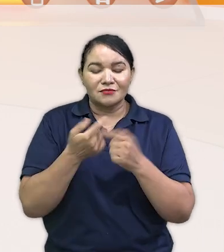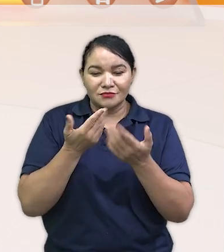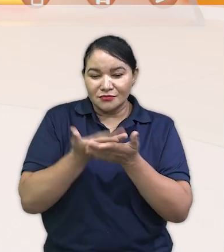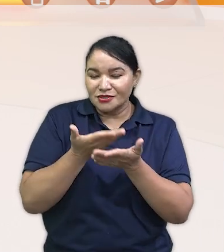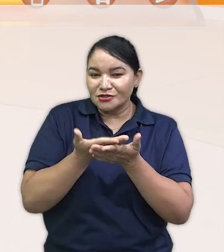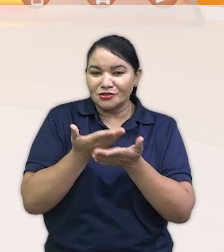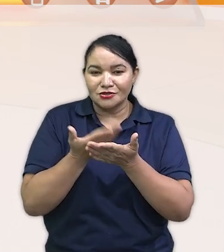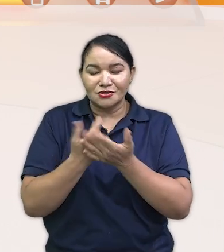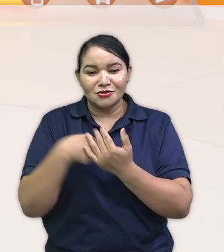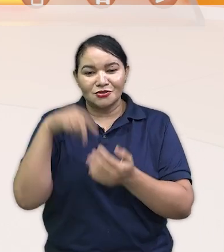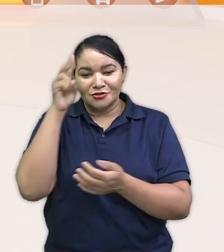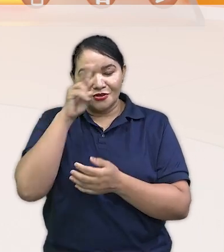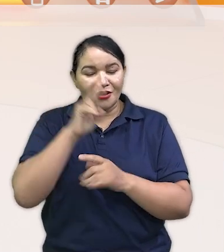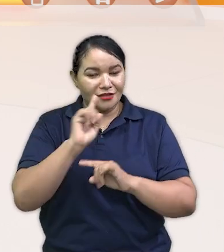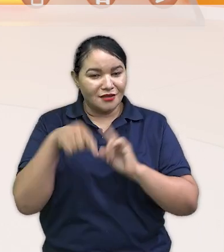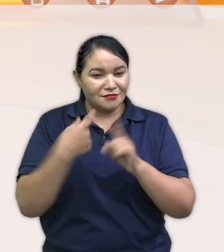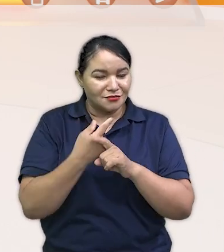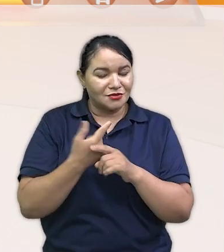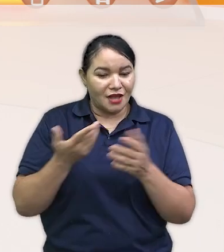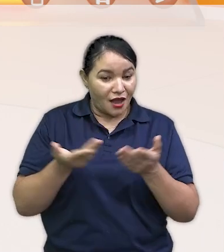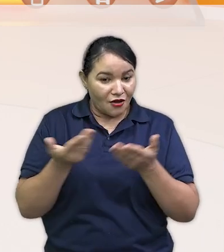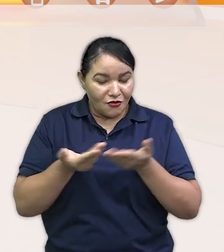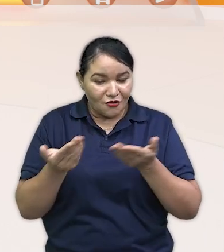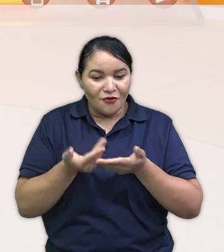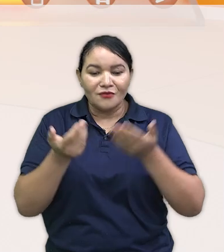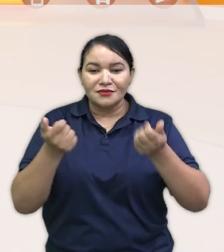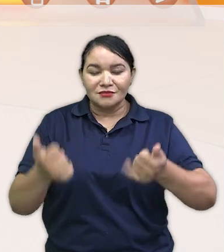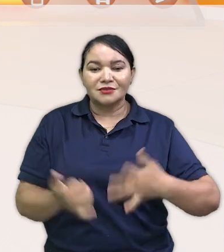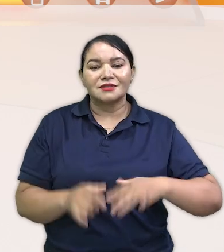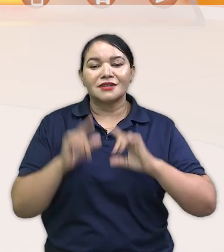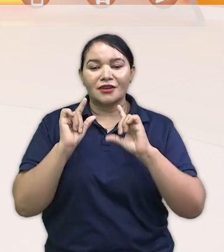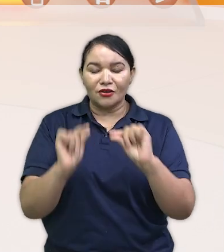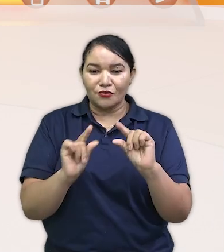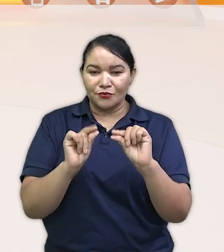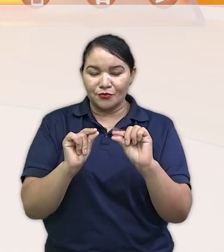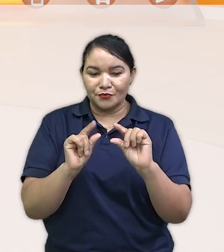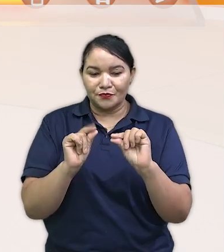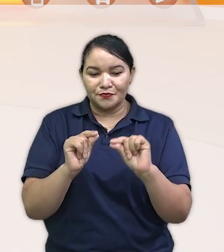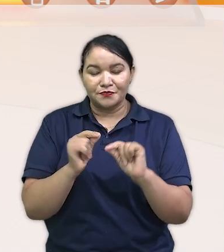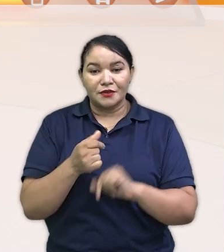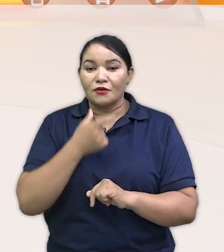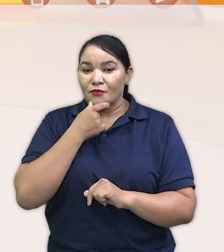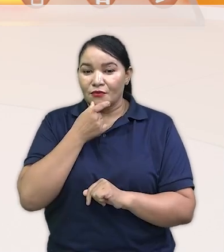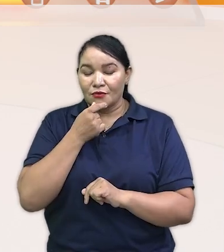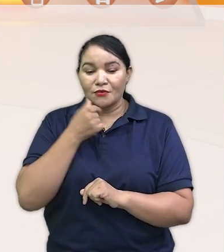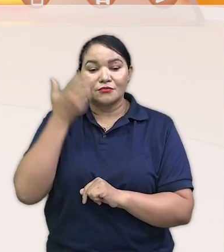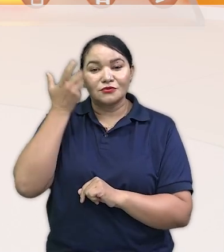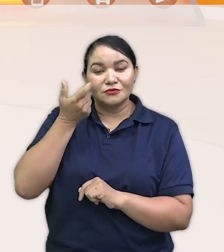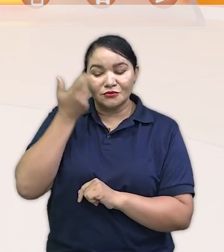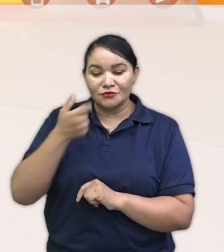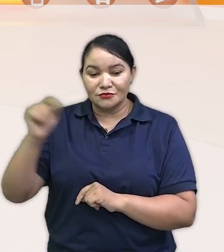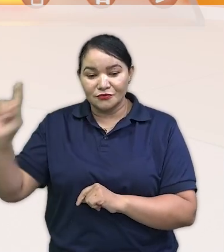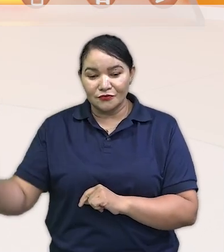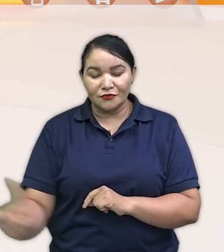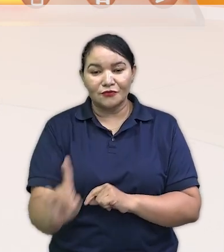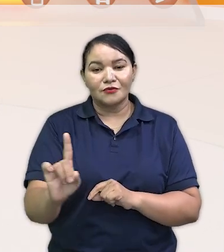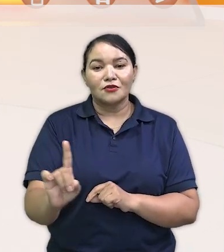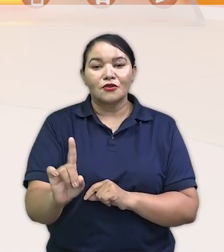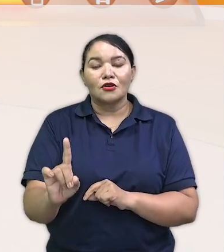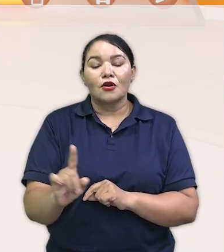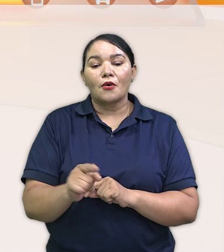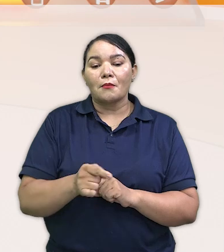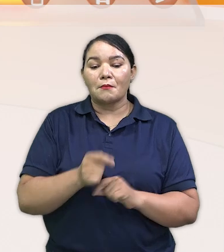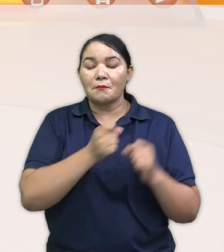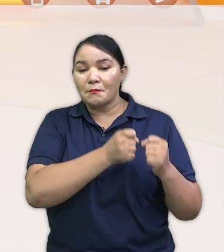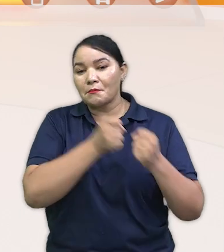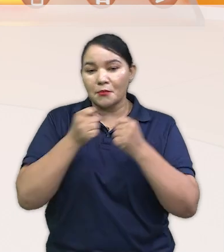o professor de história e estudam isso daí, tá bom? Mas Dom João veio para cá. E nós tivemos o poder despótico,